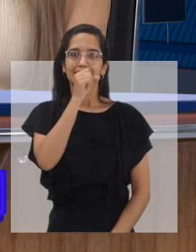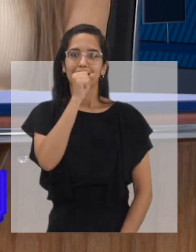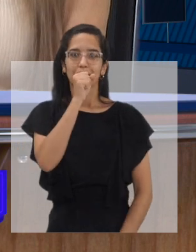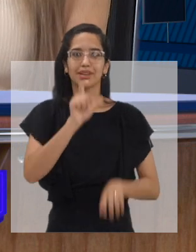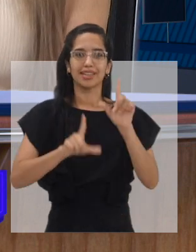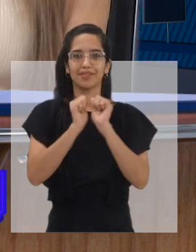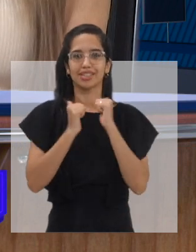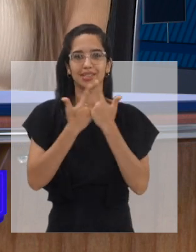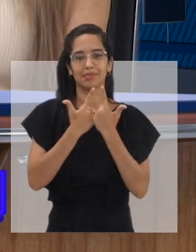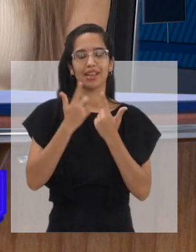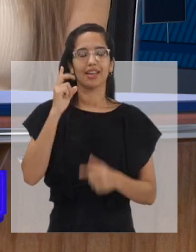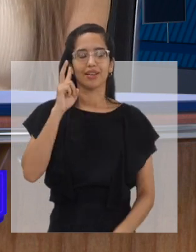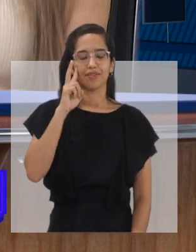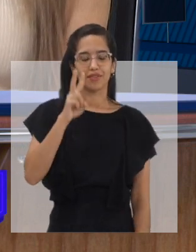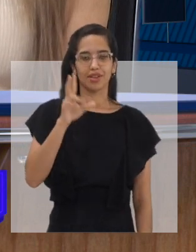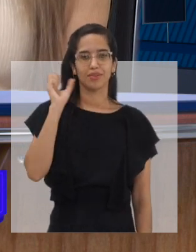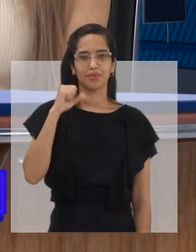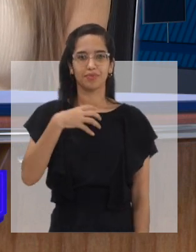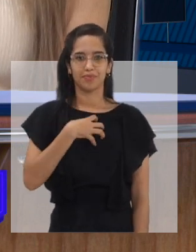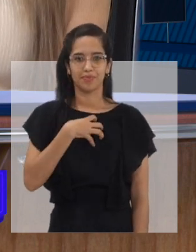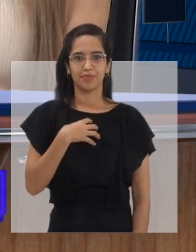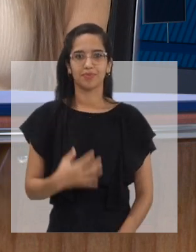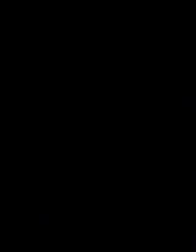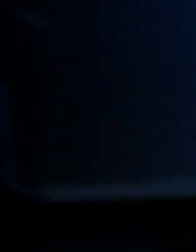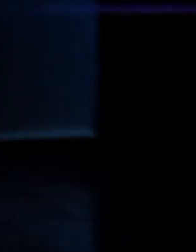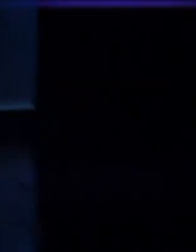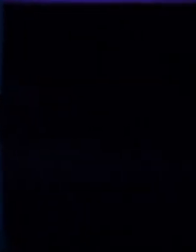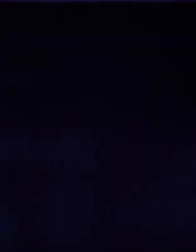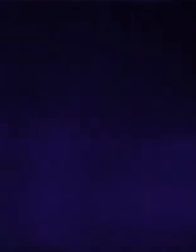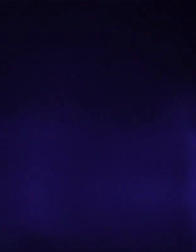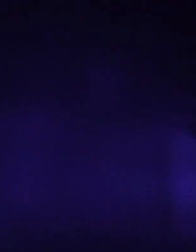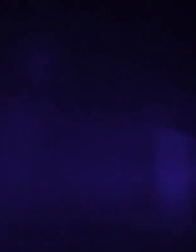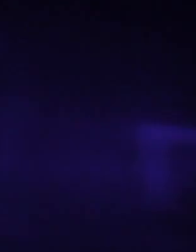aqui na TV Assembleia, no Ver, Ouvir, Sentir.